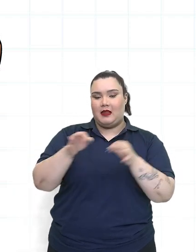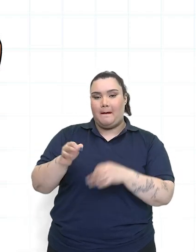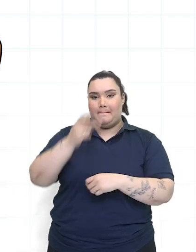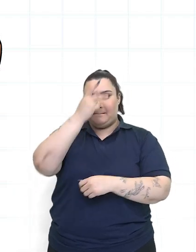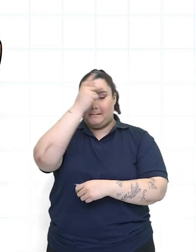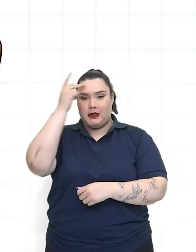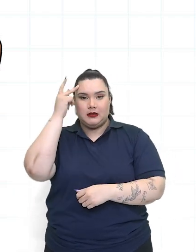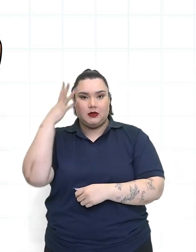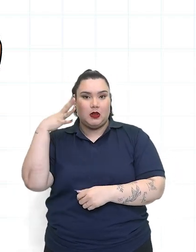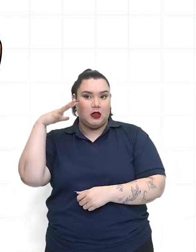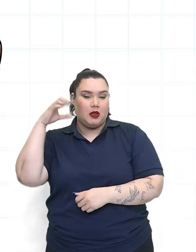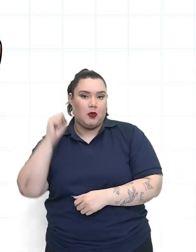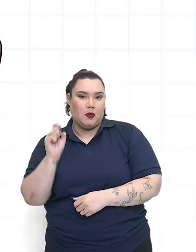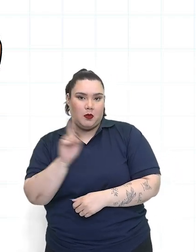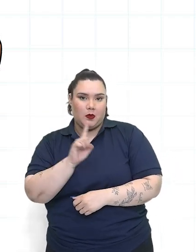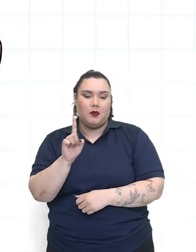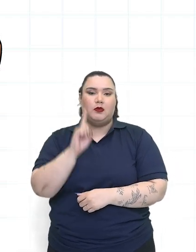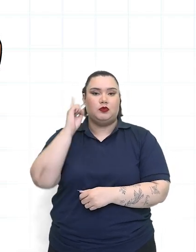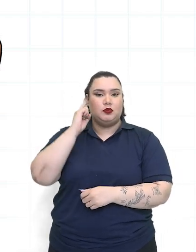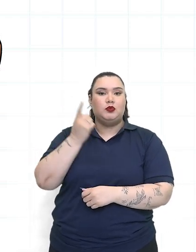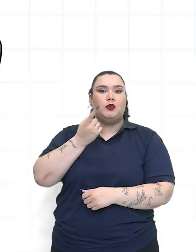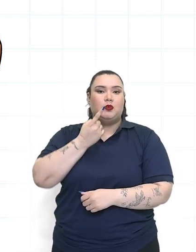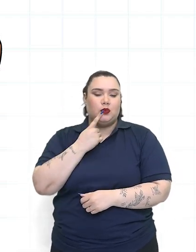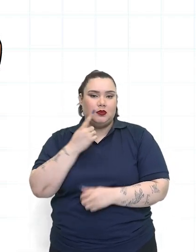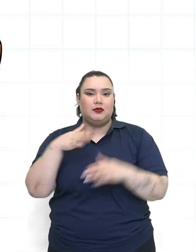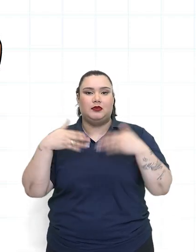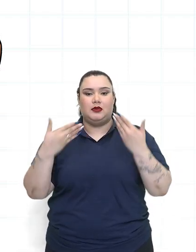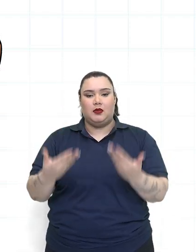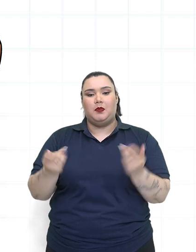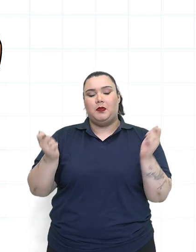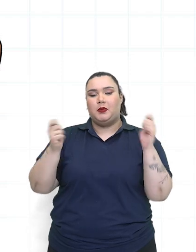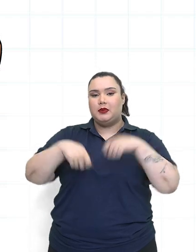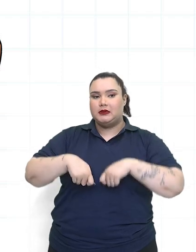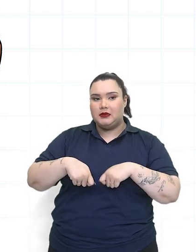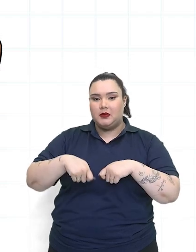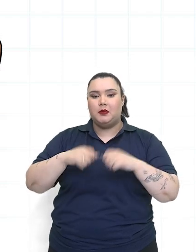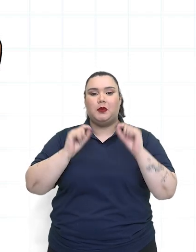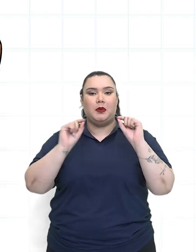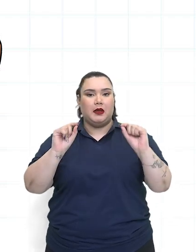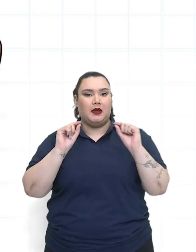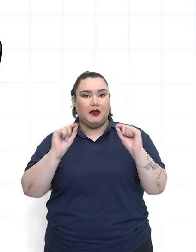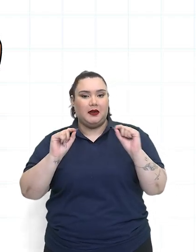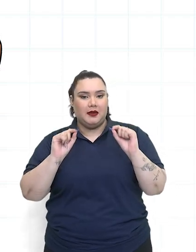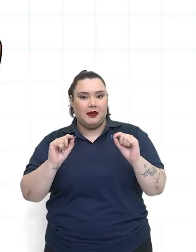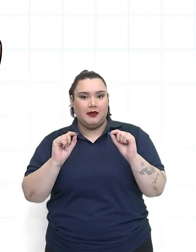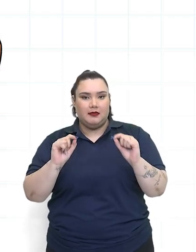as pessoas que não ouvem, né? Então, elas vão conseguir